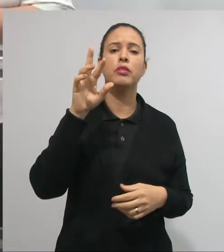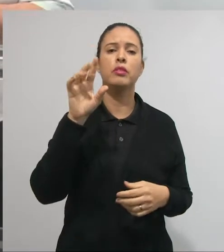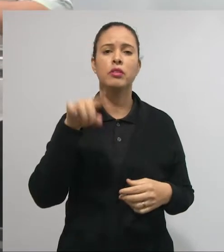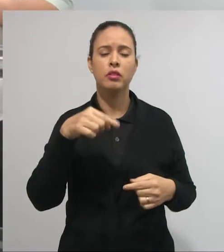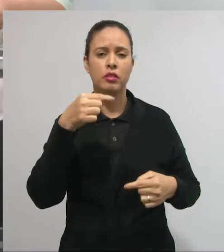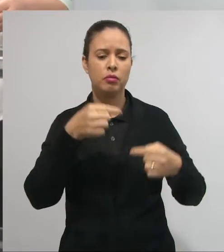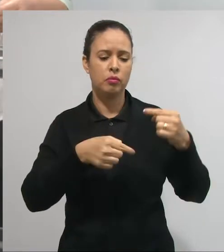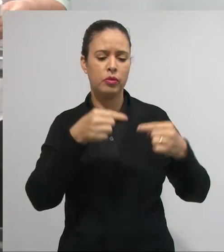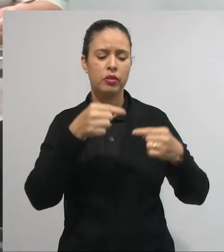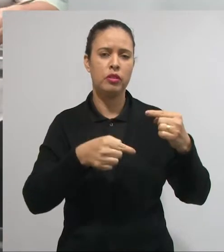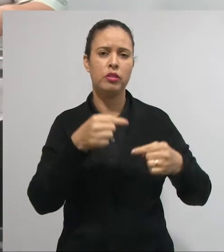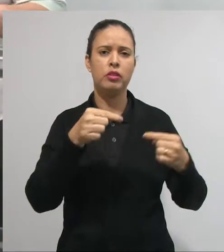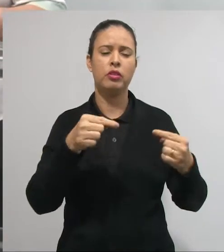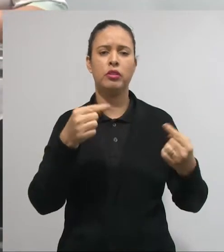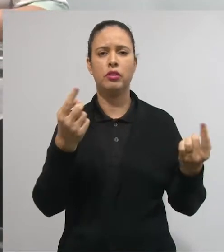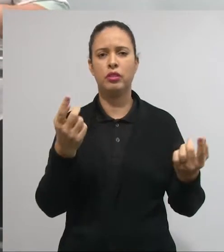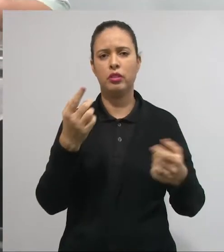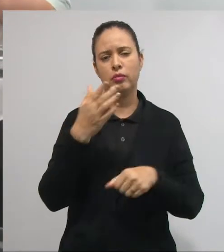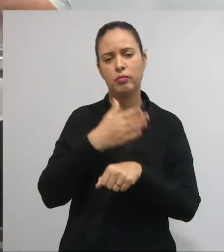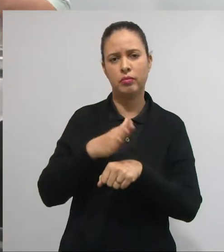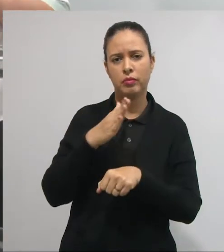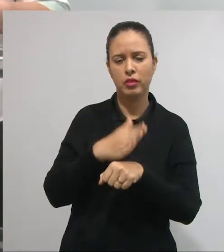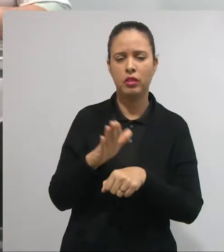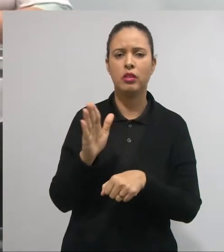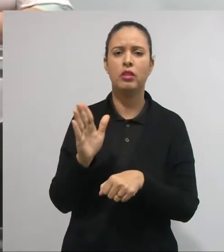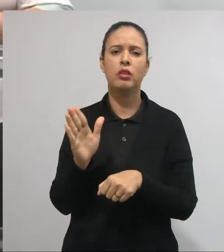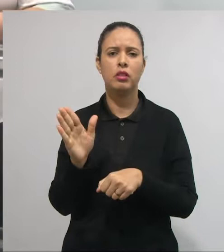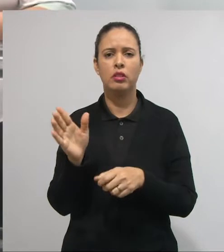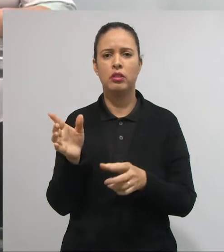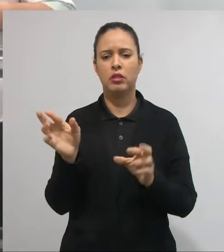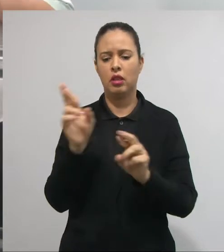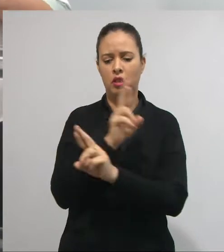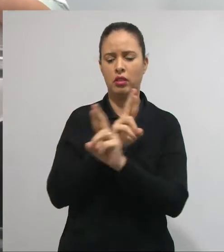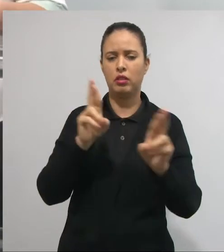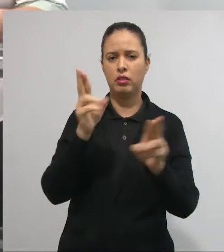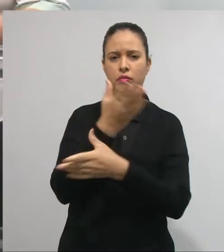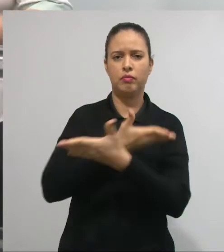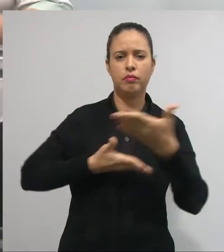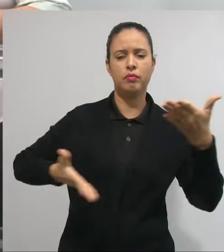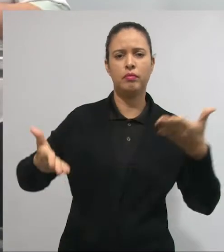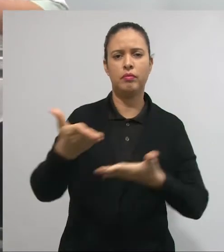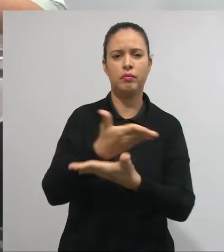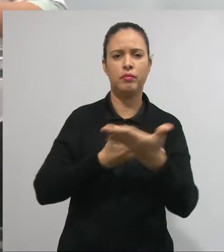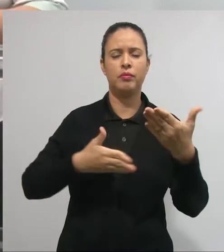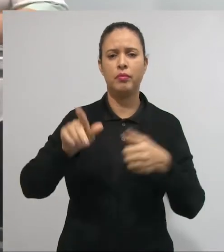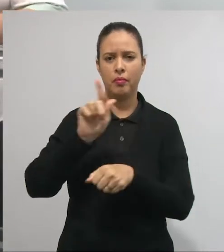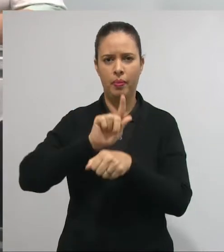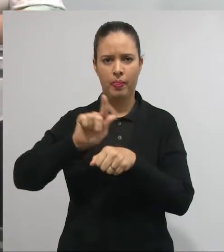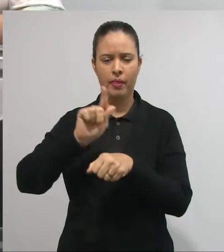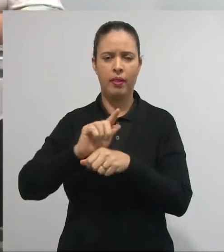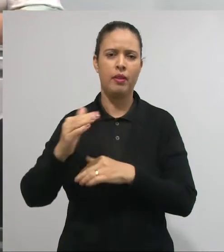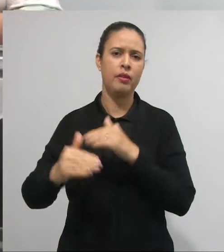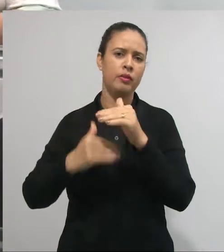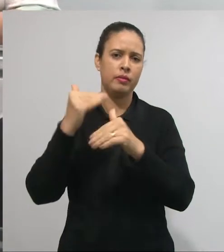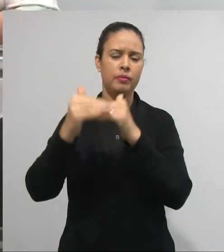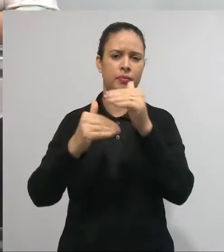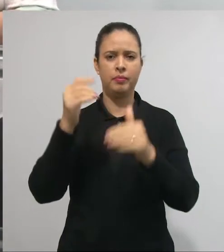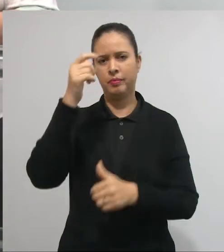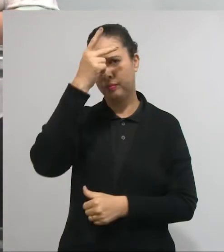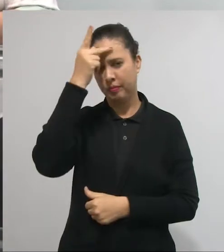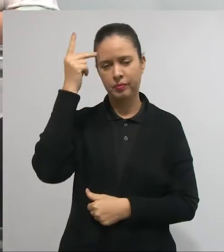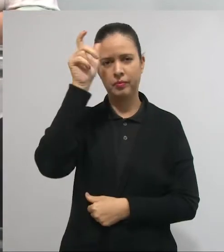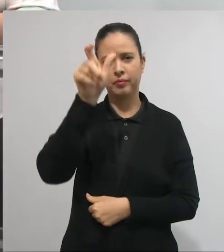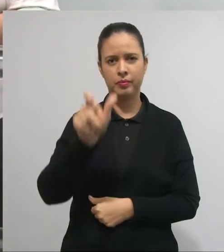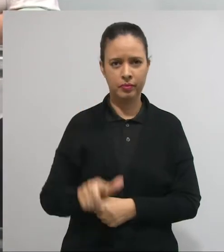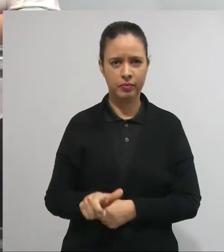práticas, relacionamentos e, ao mesmo tempo, gerir toda a parte do desenvolvimento das pessoas ao longo